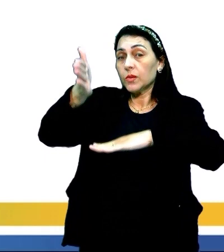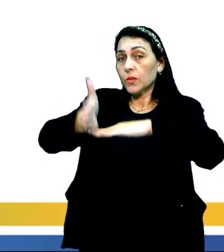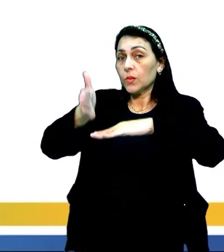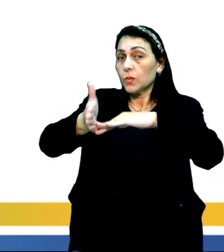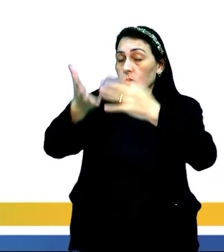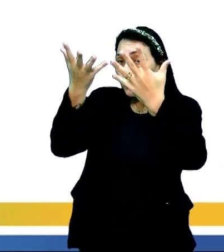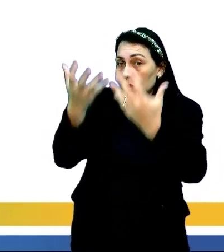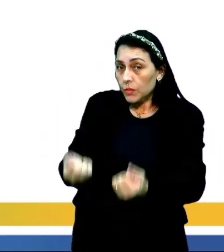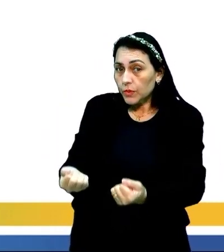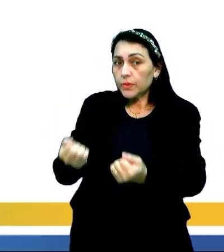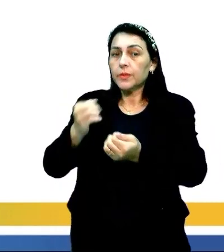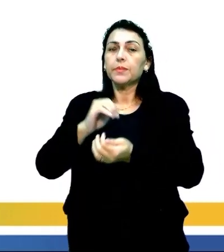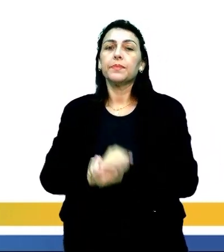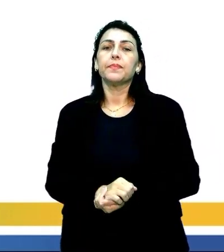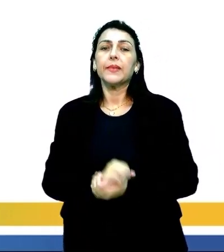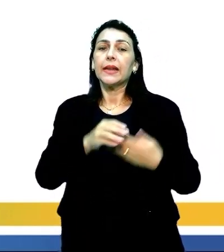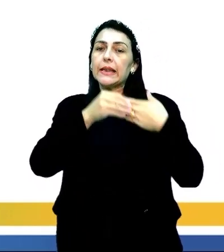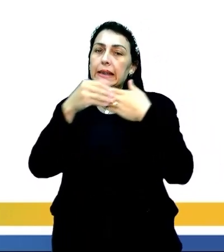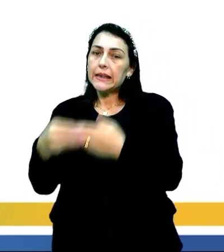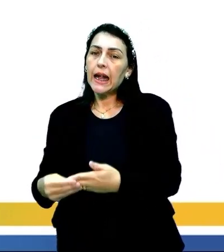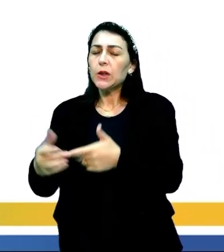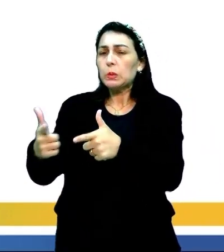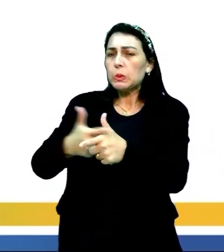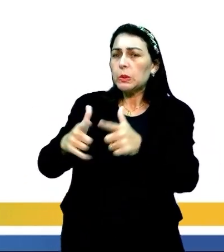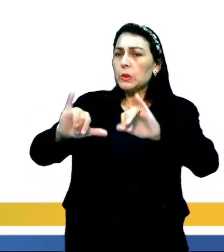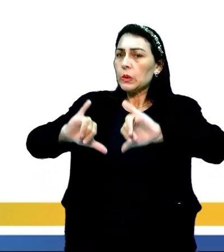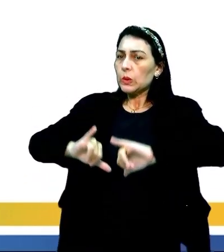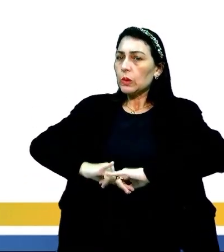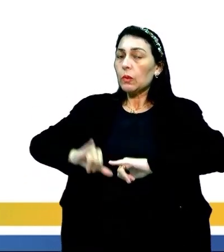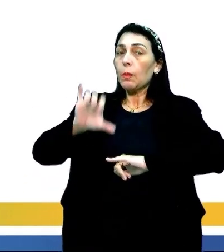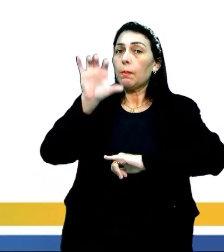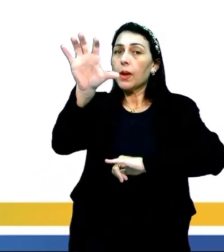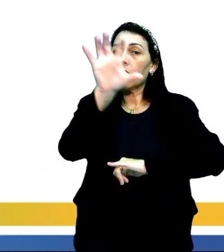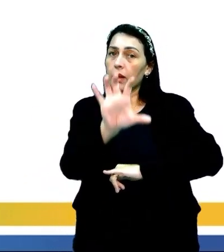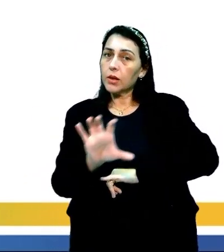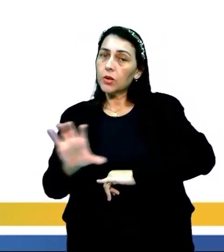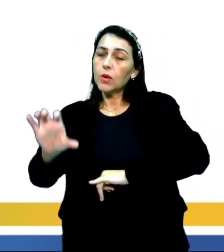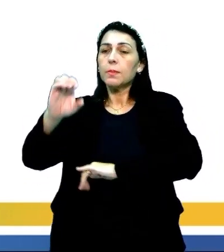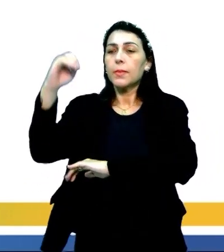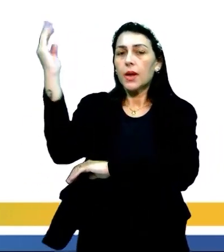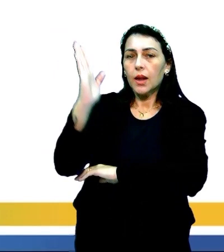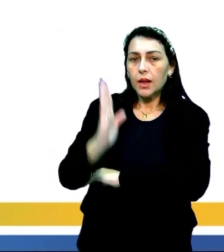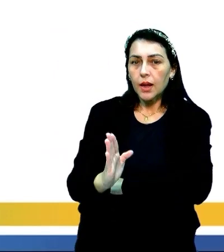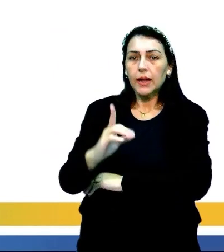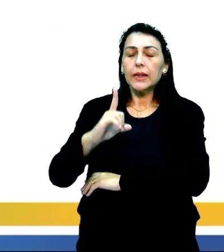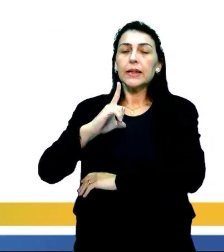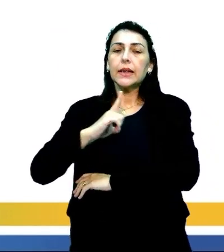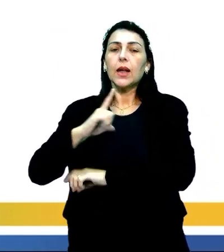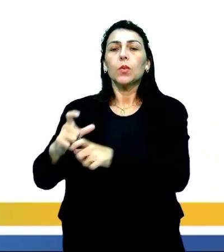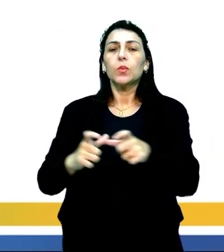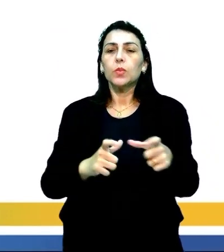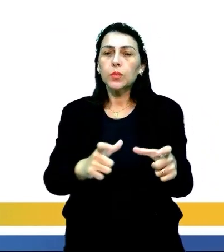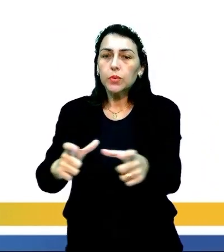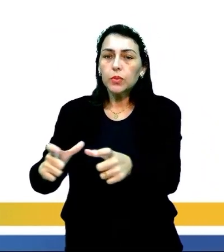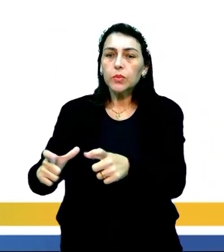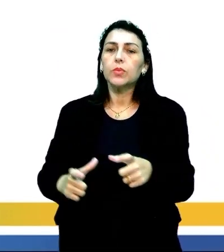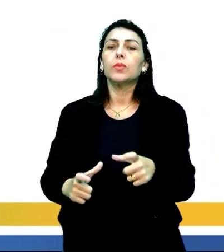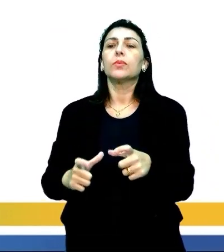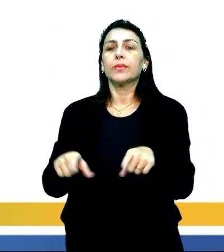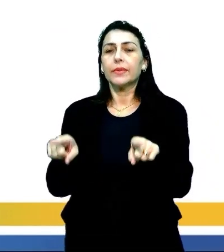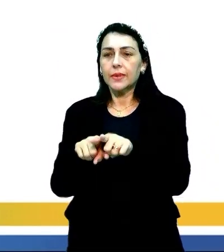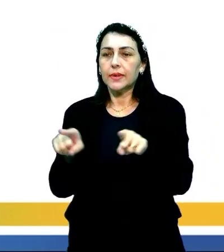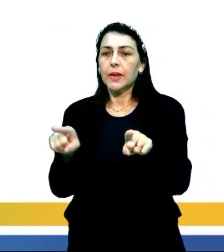na contemporaneidade. E traz à tona um problema sofrido por regiões brasileiras e que